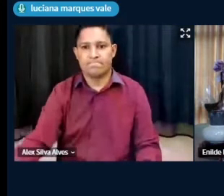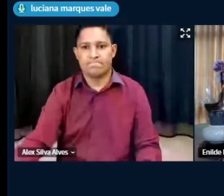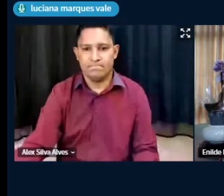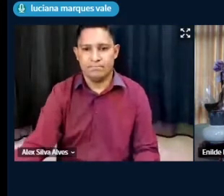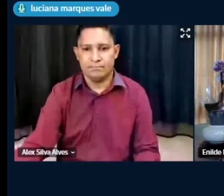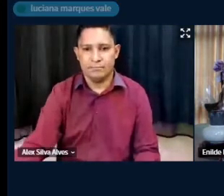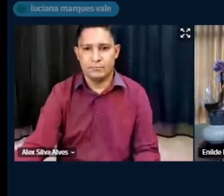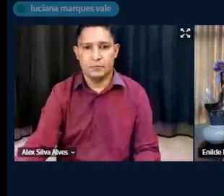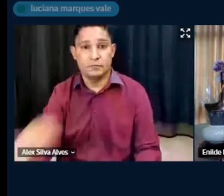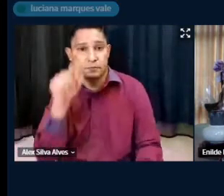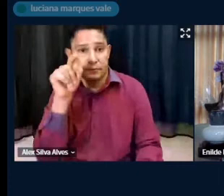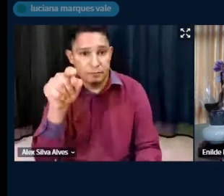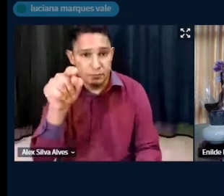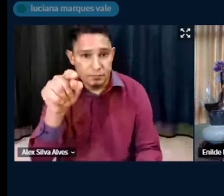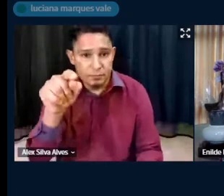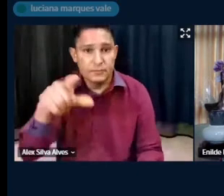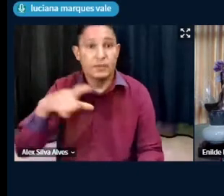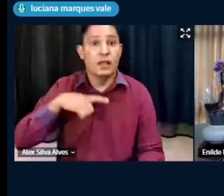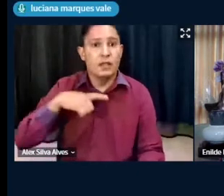portuguesa.